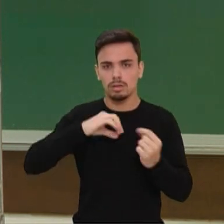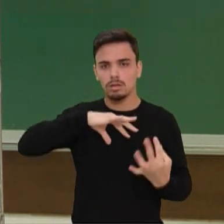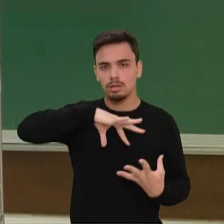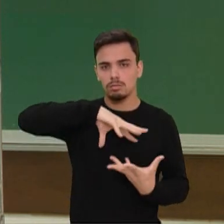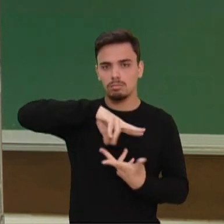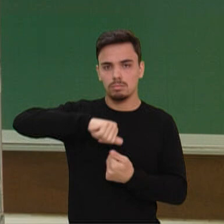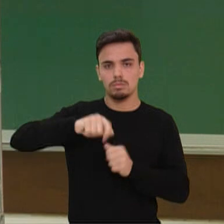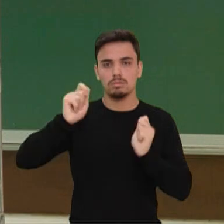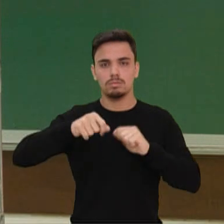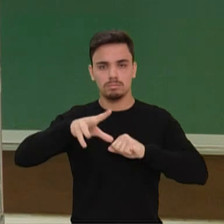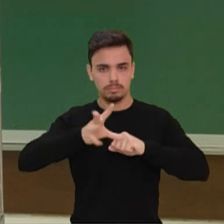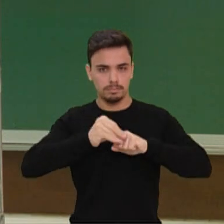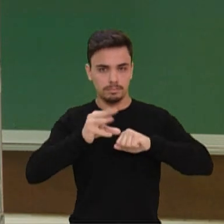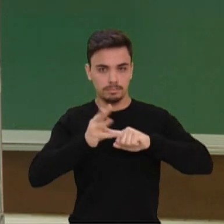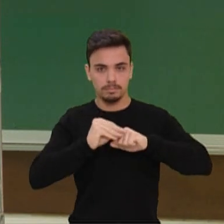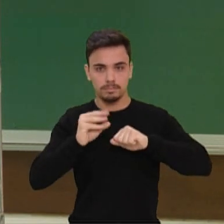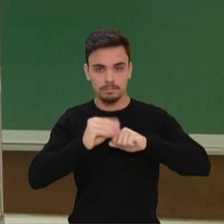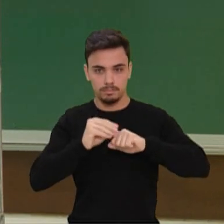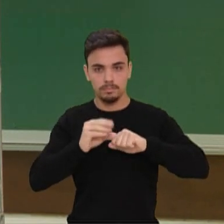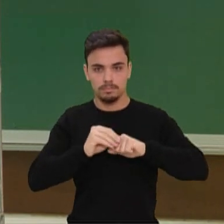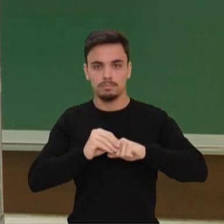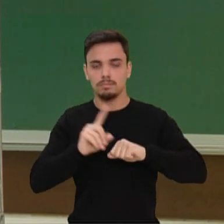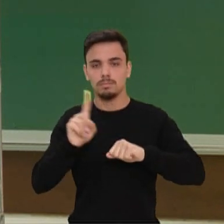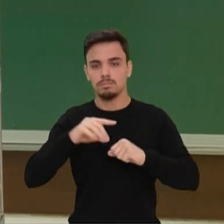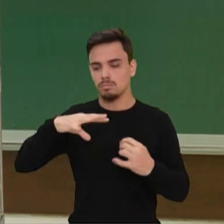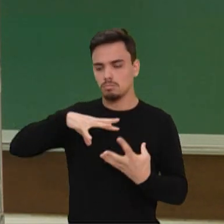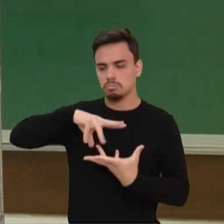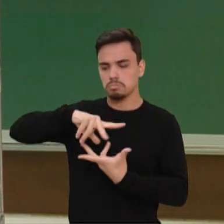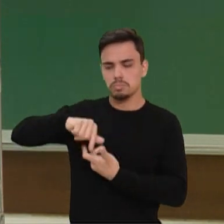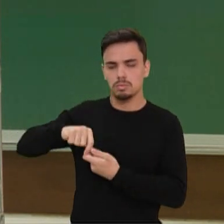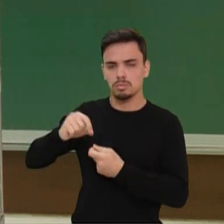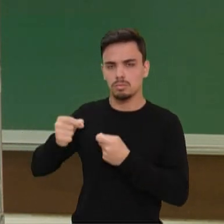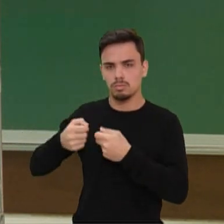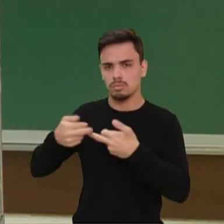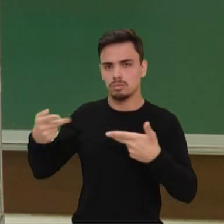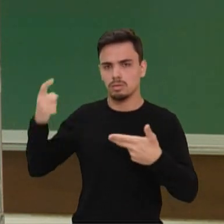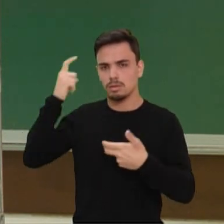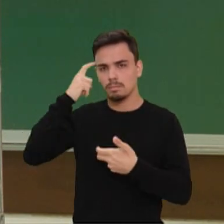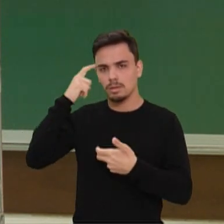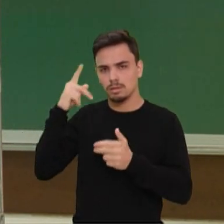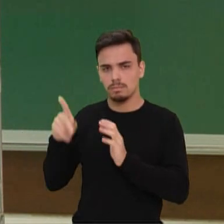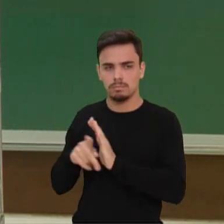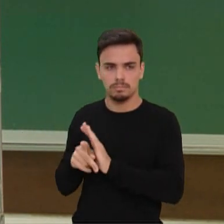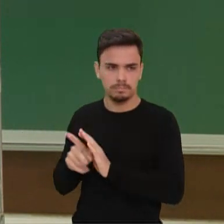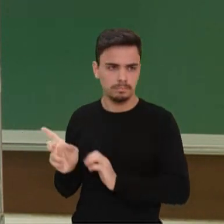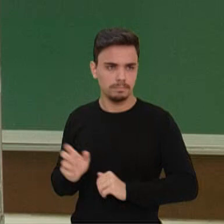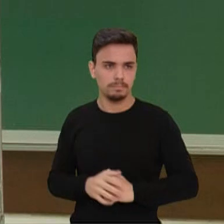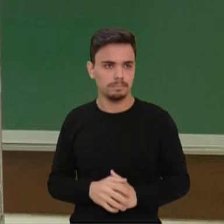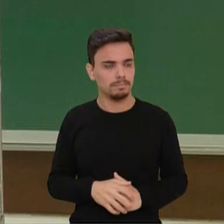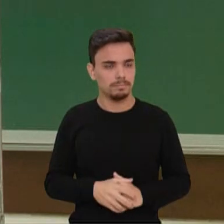podemos conhecer e não aquele mundo enquanto coisa em si pensado por Kant.